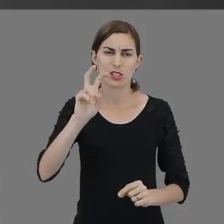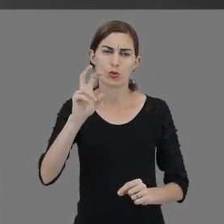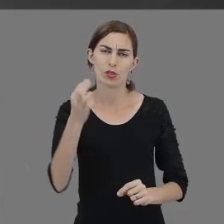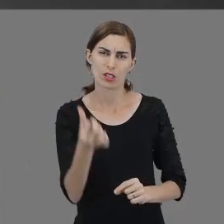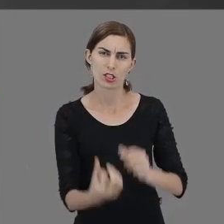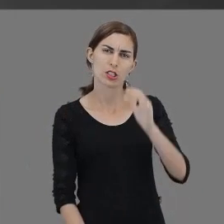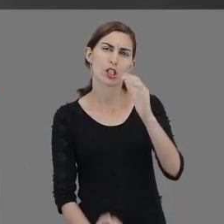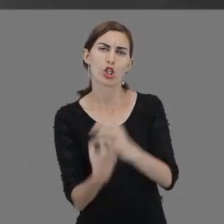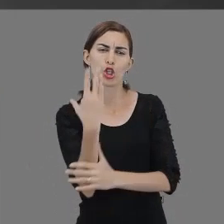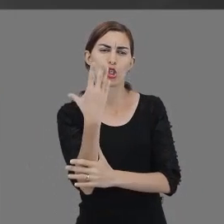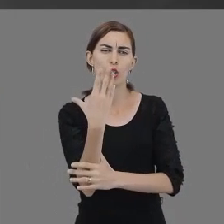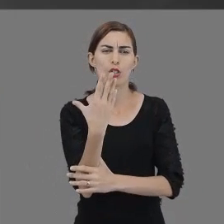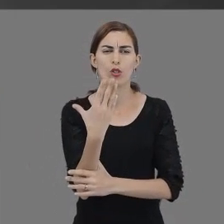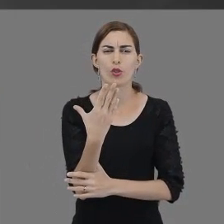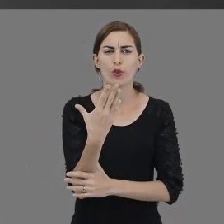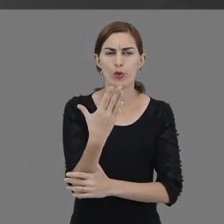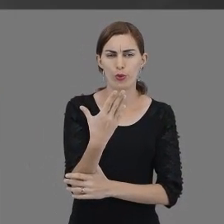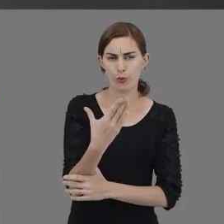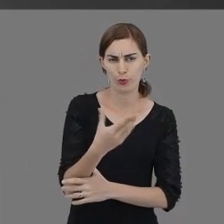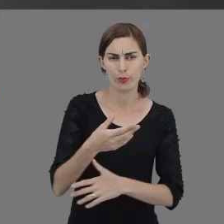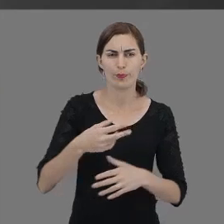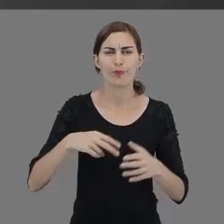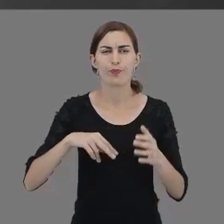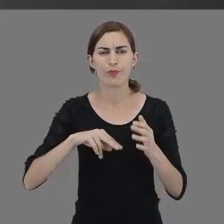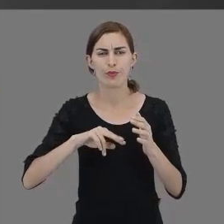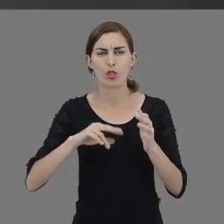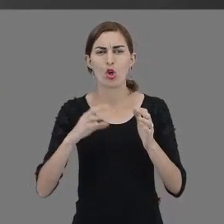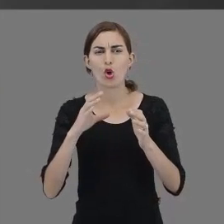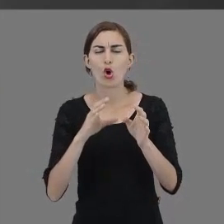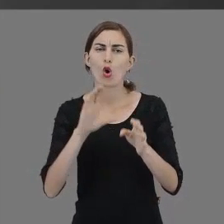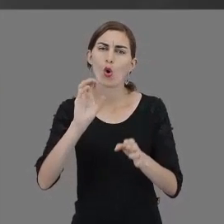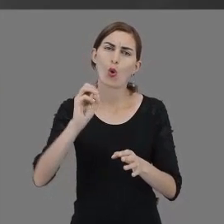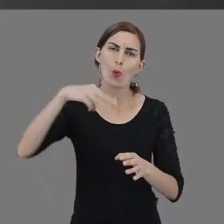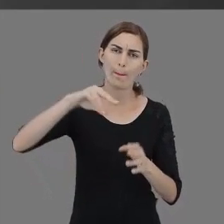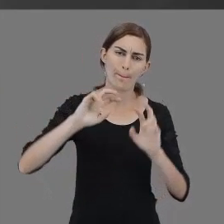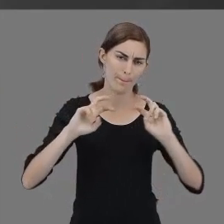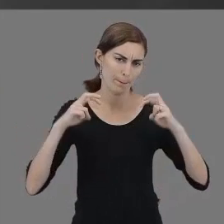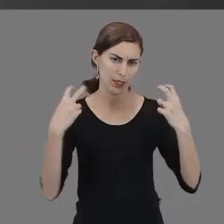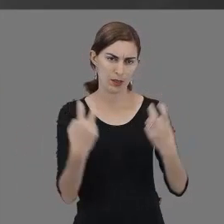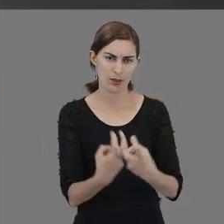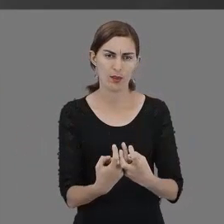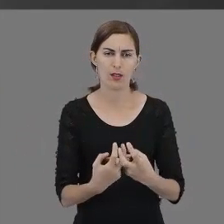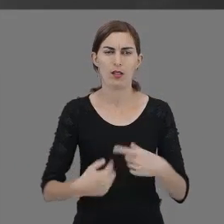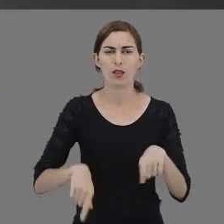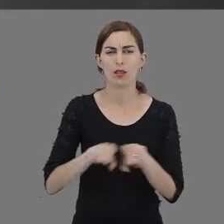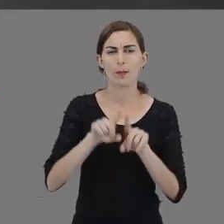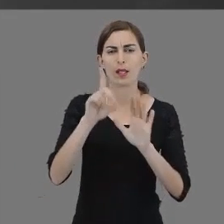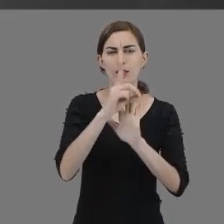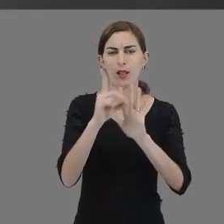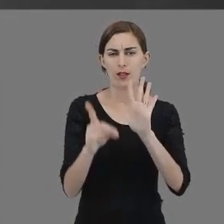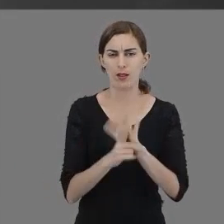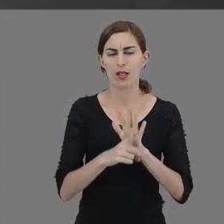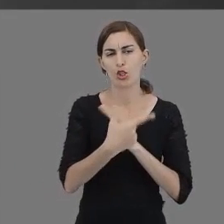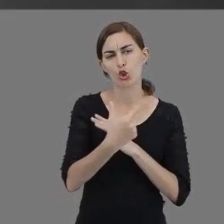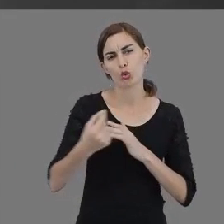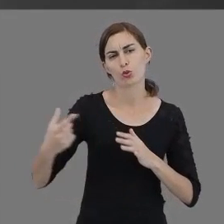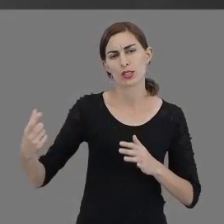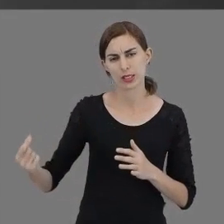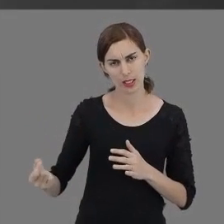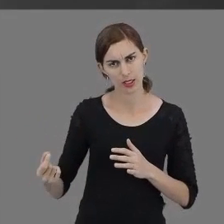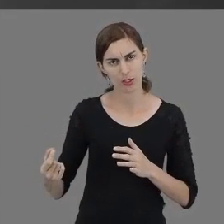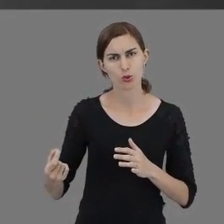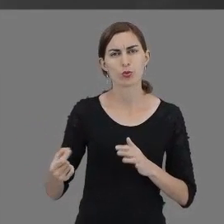do Comitê de Simplificação da Burocracia. A gente tem também em 67 a edição do Decreto-Lei 200, foi um decreto muito